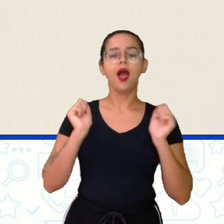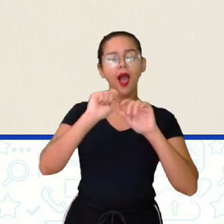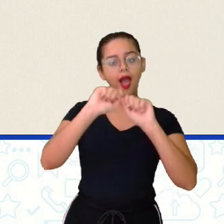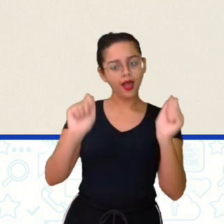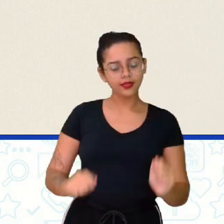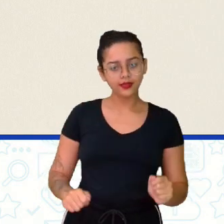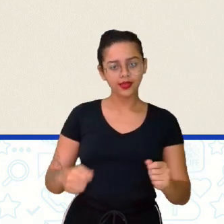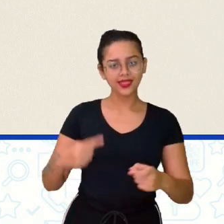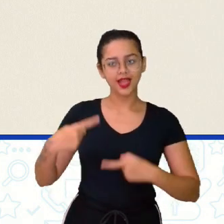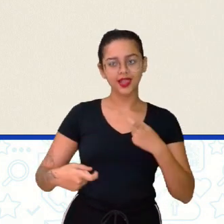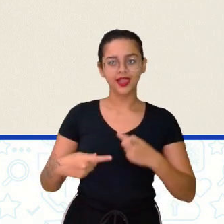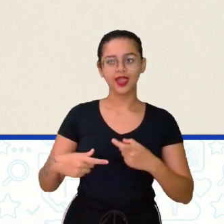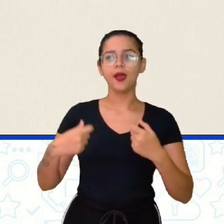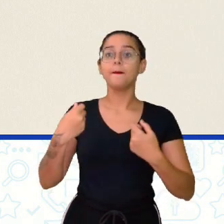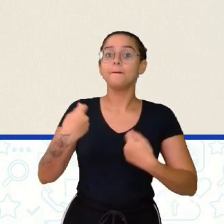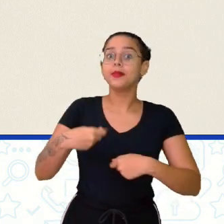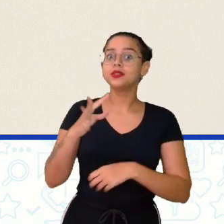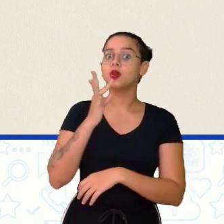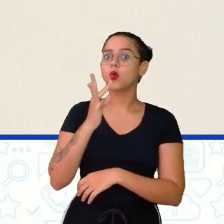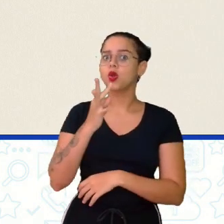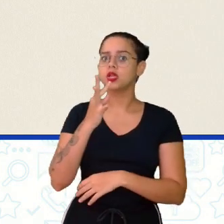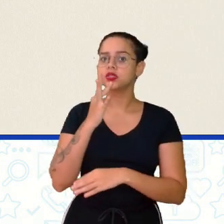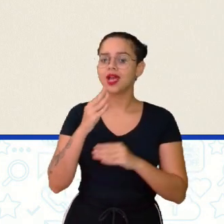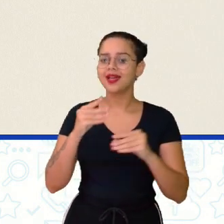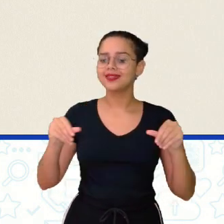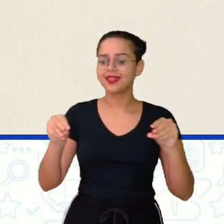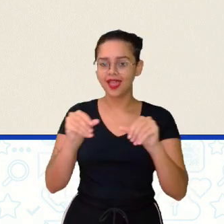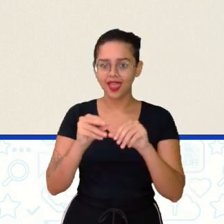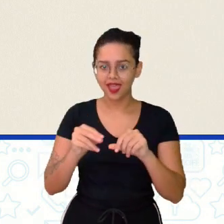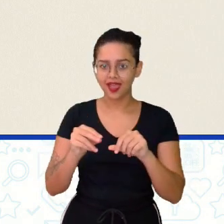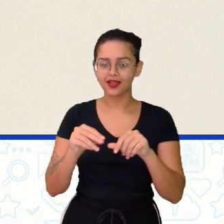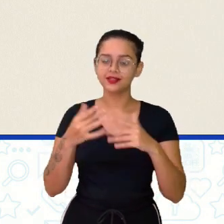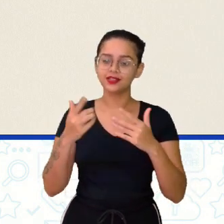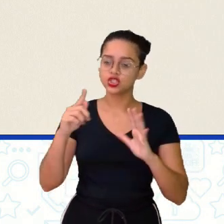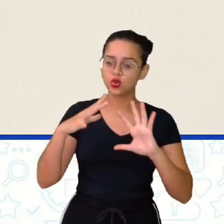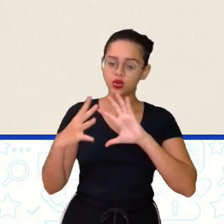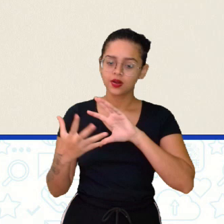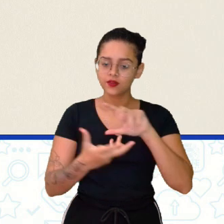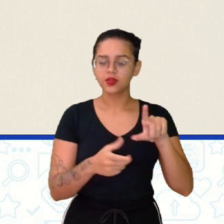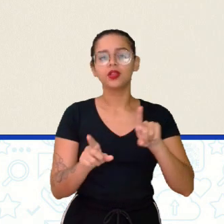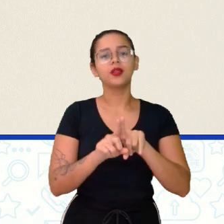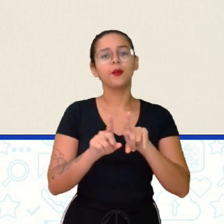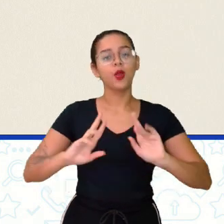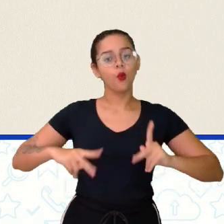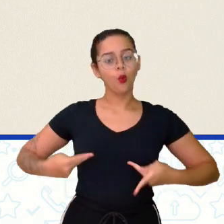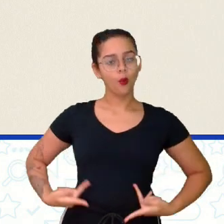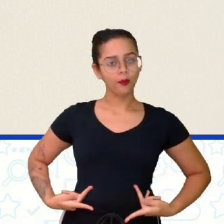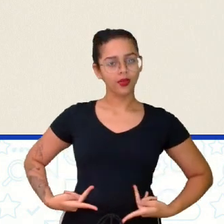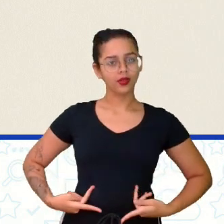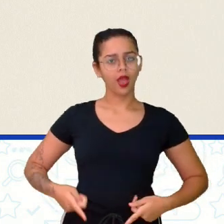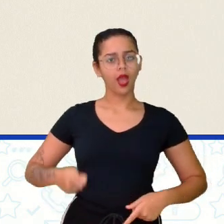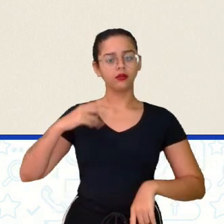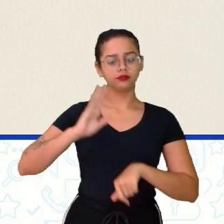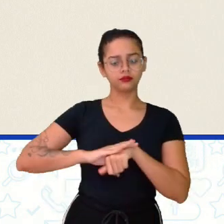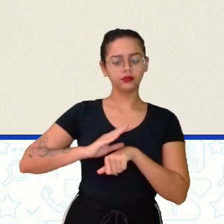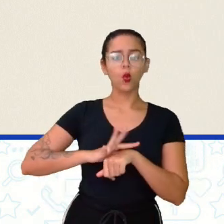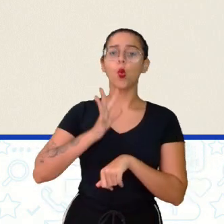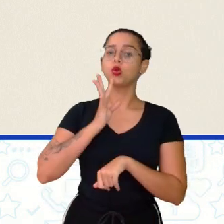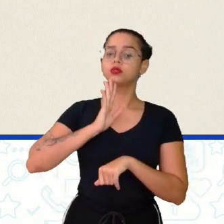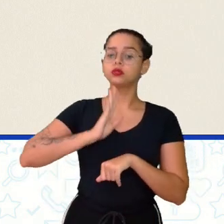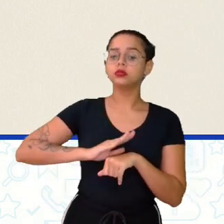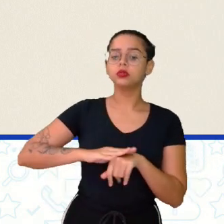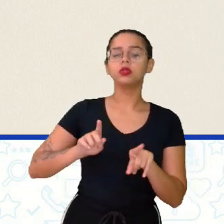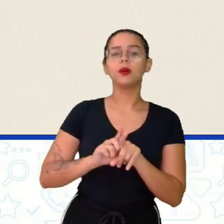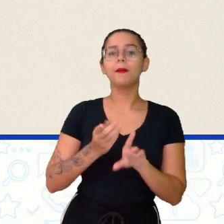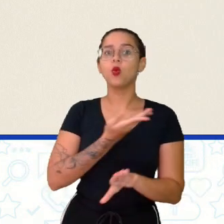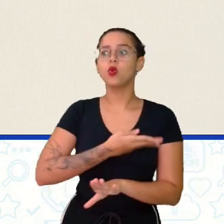conhecer perfeitamente a terra, no caso a geografia, o terreno, e os homens, tanto a si mesmo quanto o